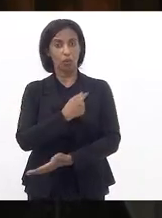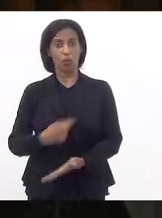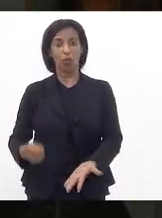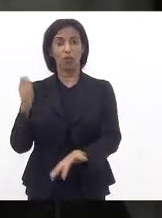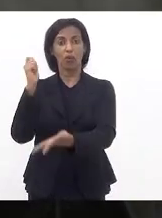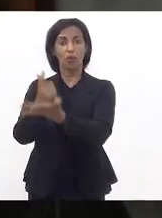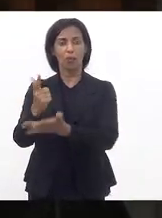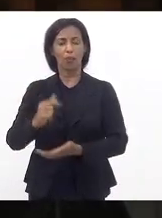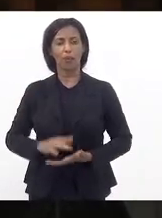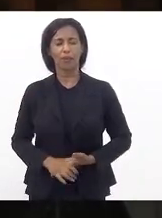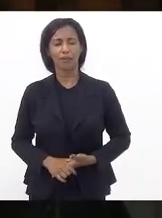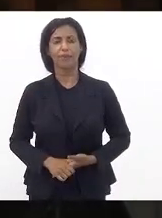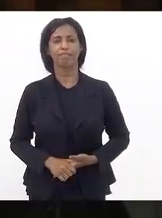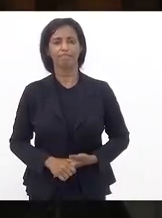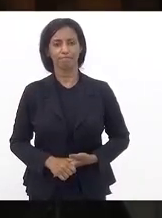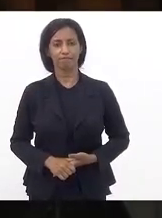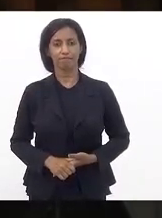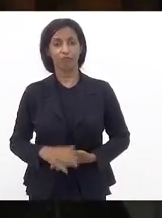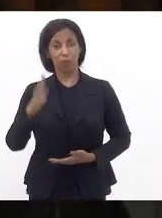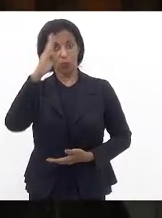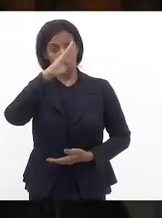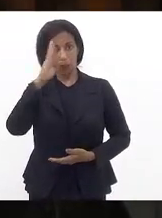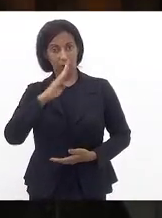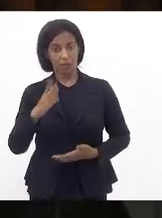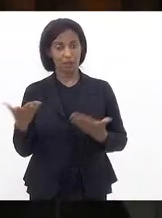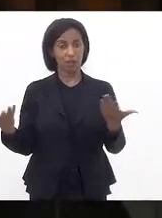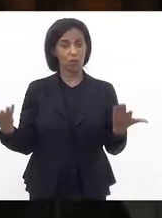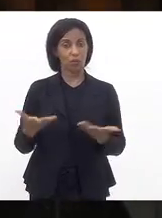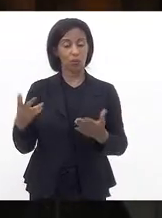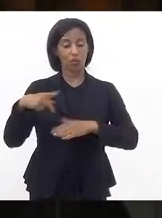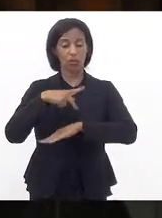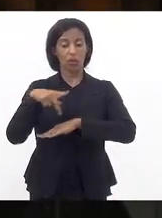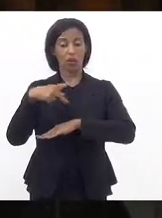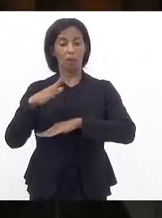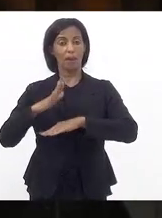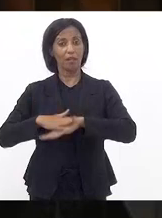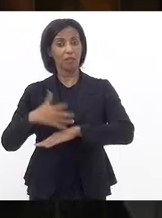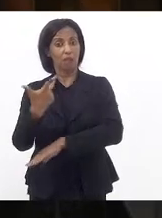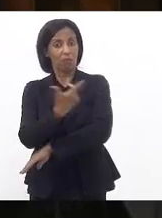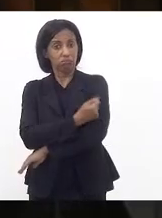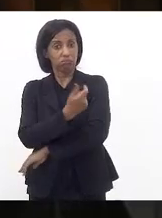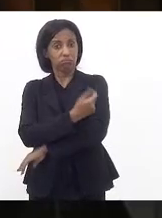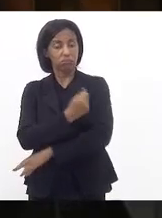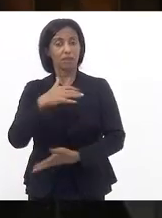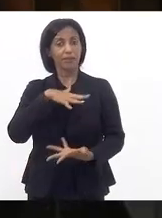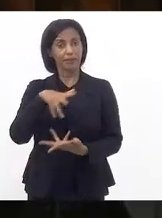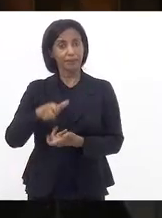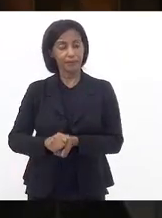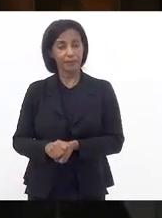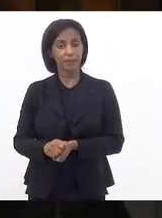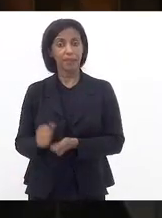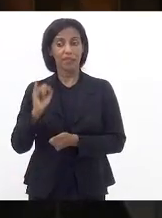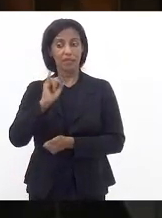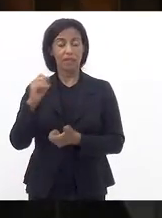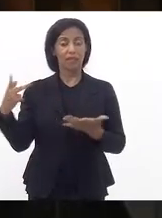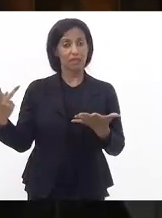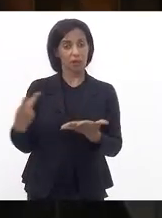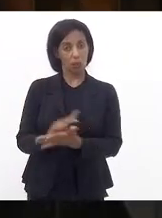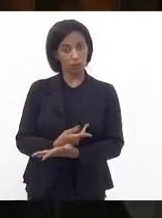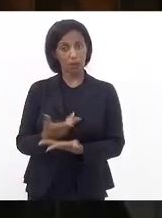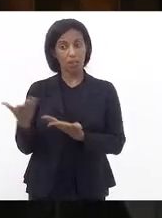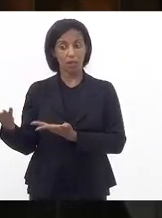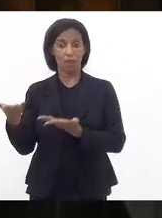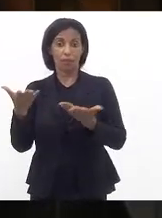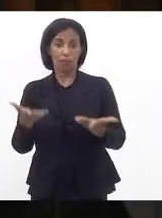comprou Aliás o Brasil hoje é um país que mais imunizam no mundo e se isso acontece